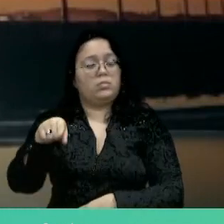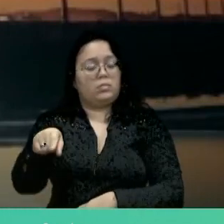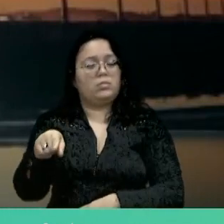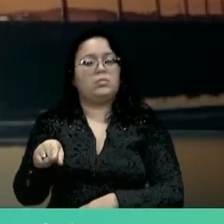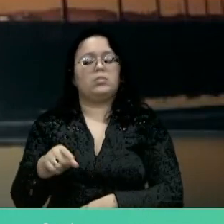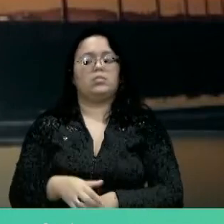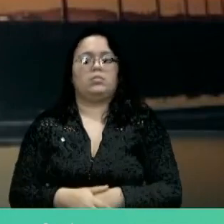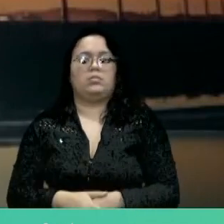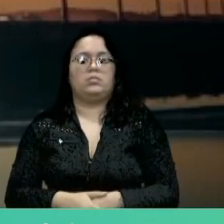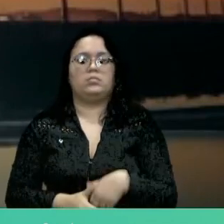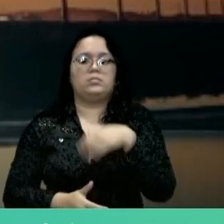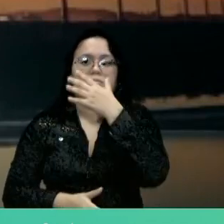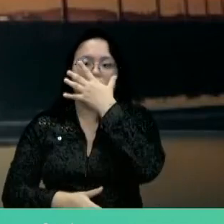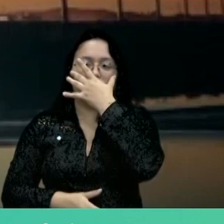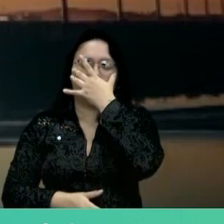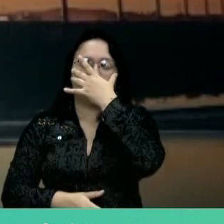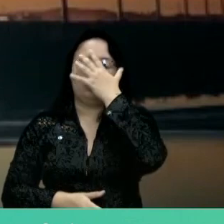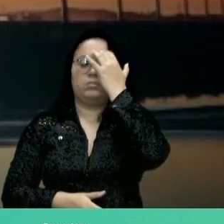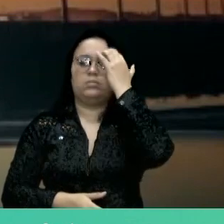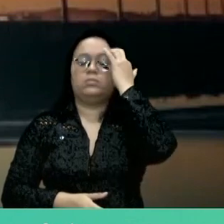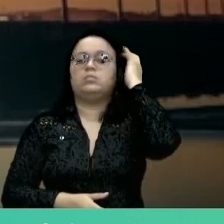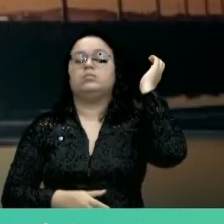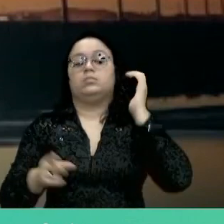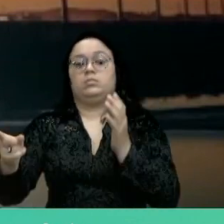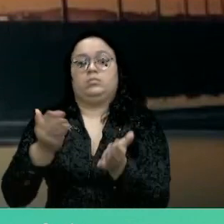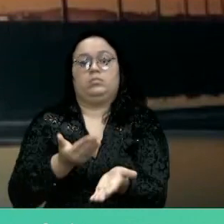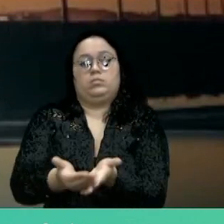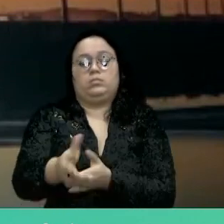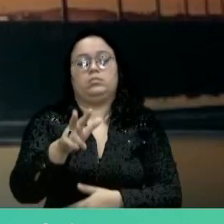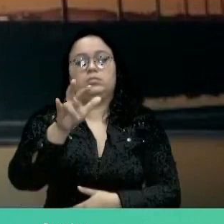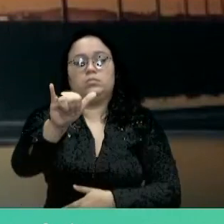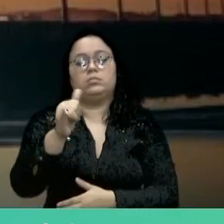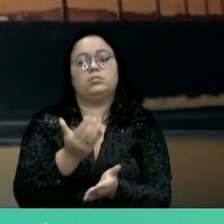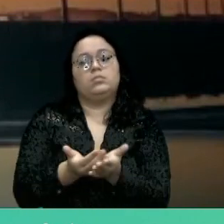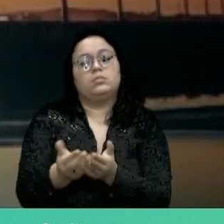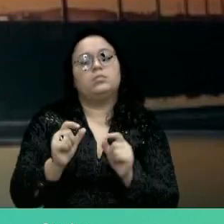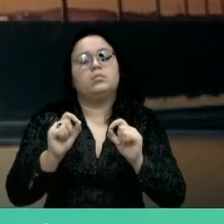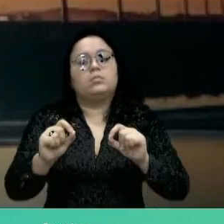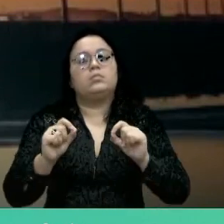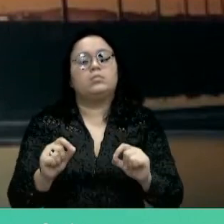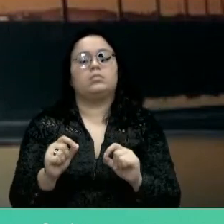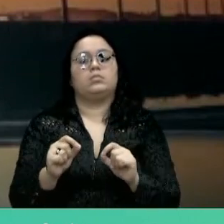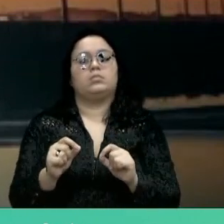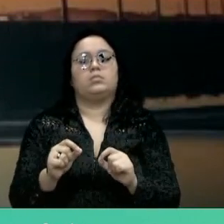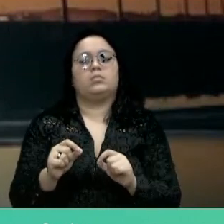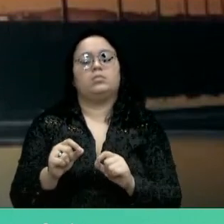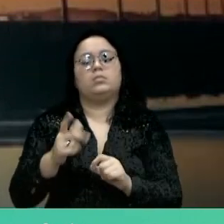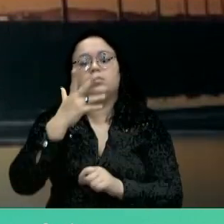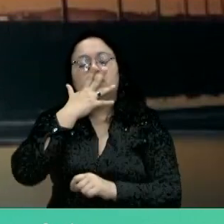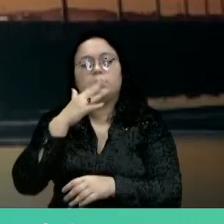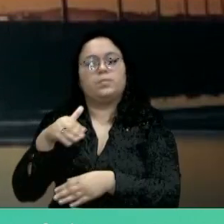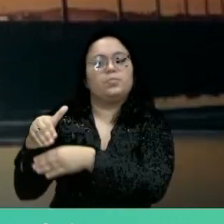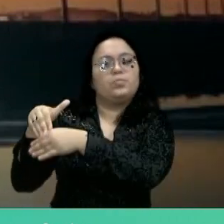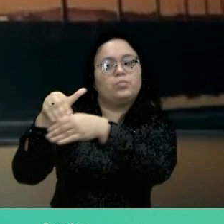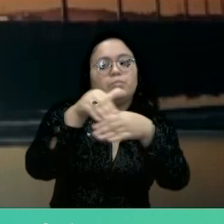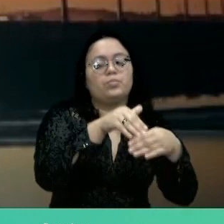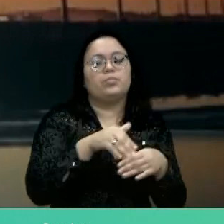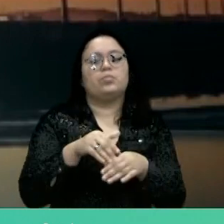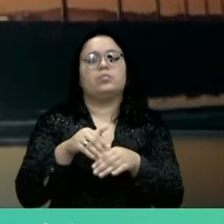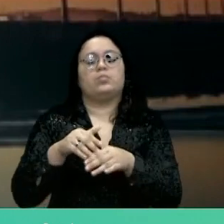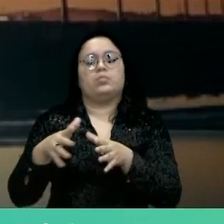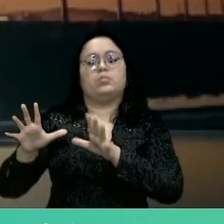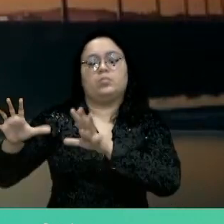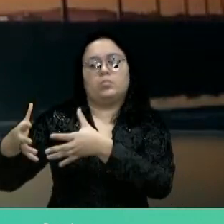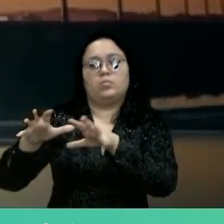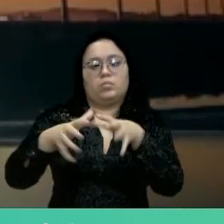e a partir desse processo nós já estaremos aptos a ter os chamados leilões de cessão, e com os leilões